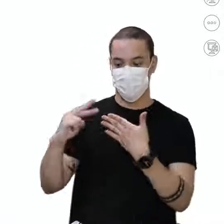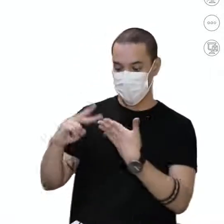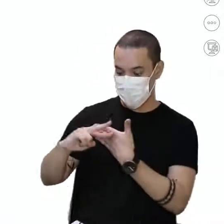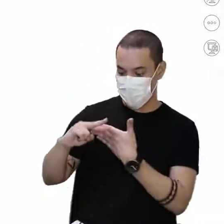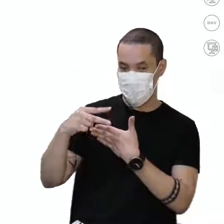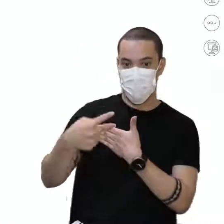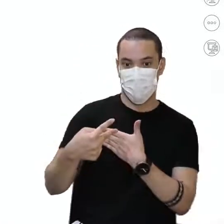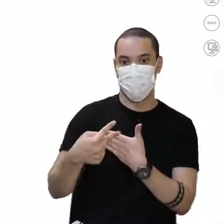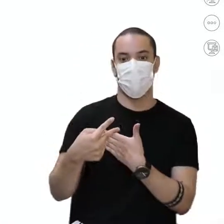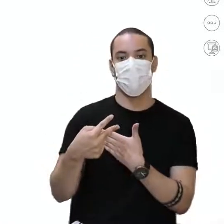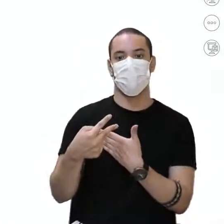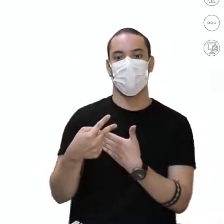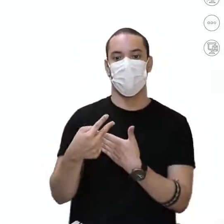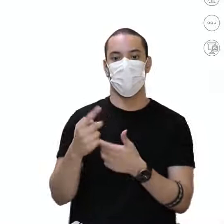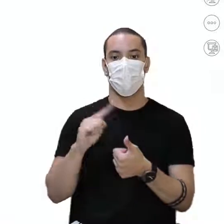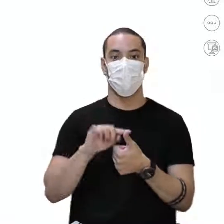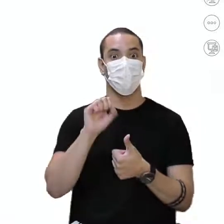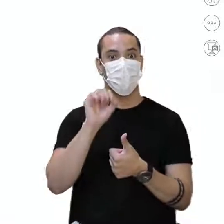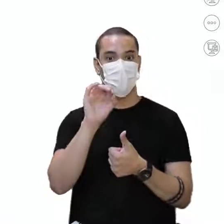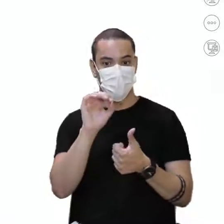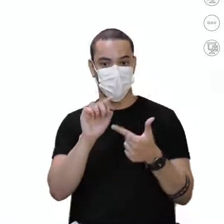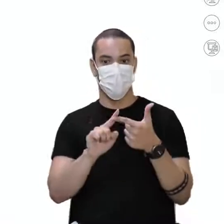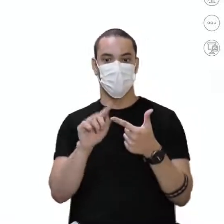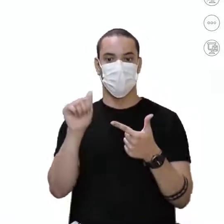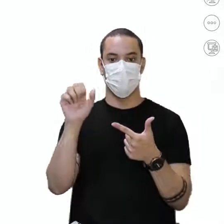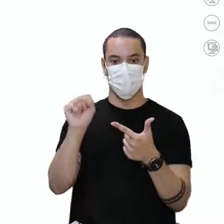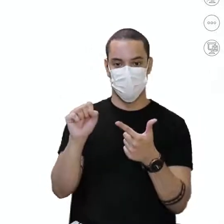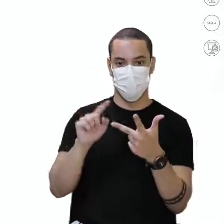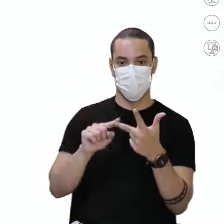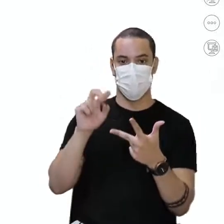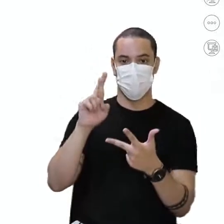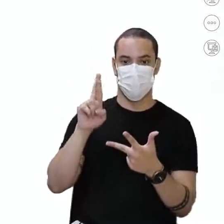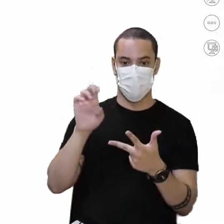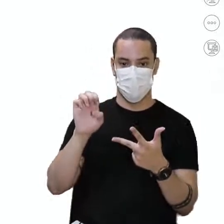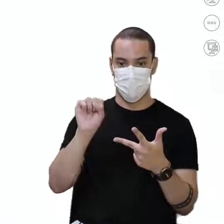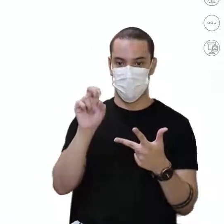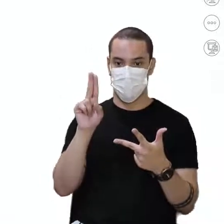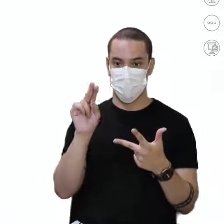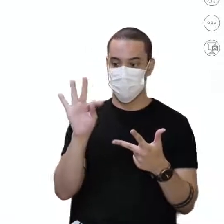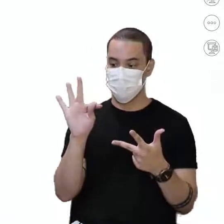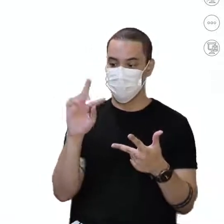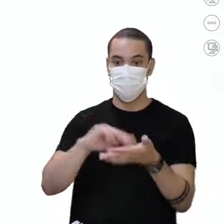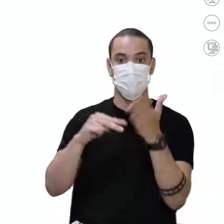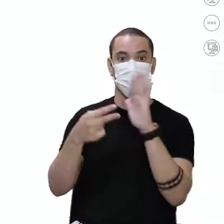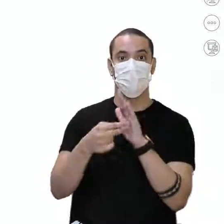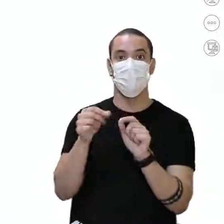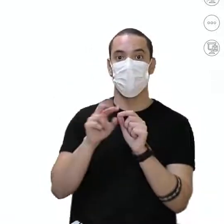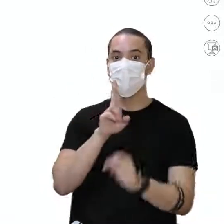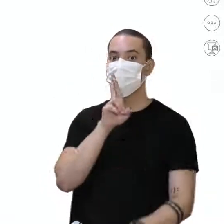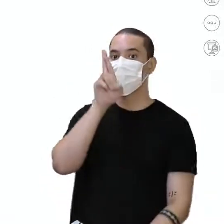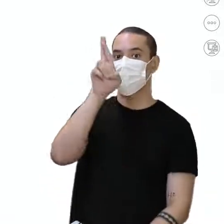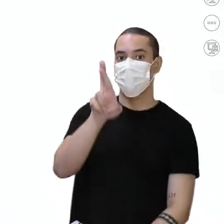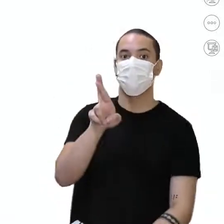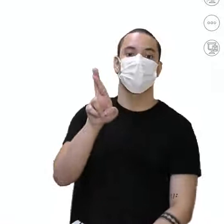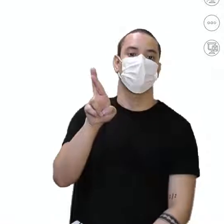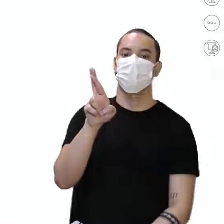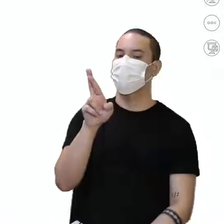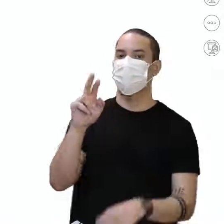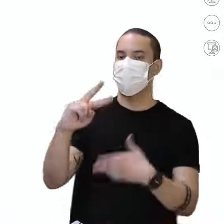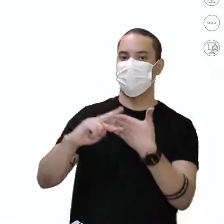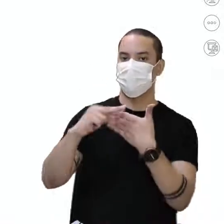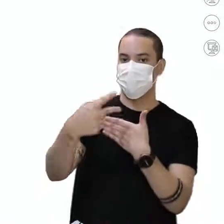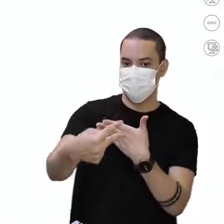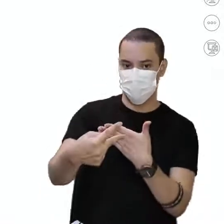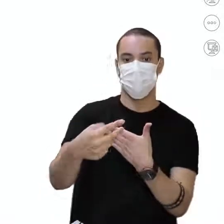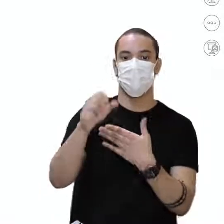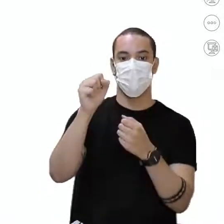consequência, as palavras so, as a result. Certo? Quando você quer demonstrar a ideia de consequência, você